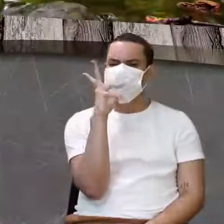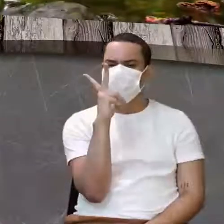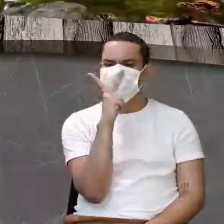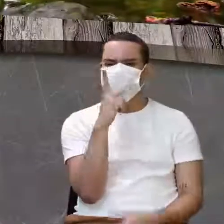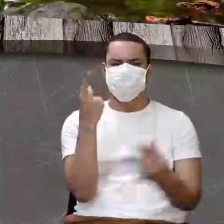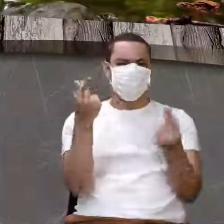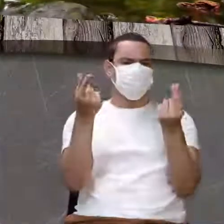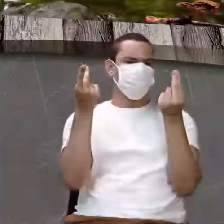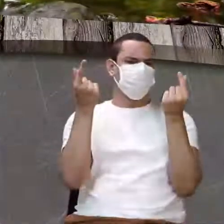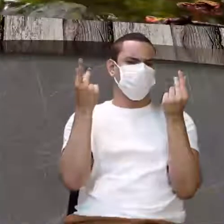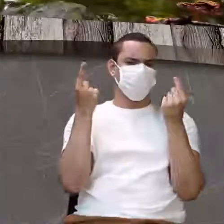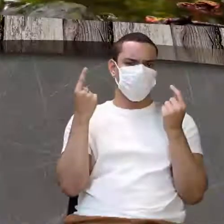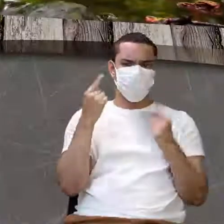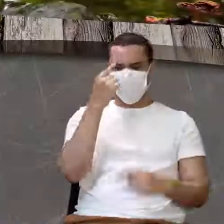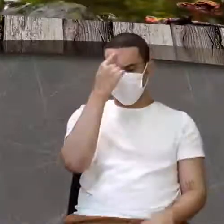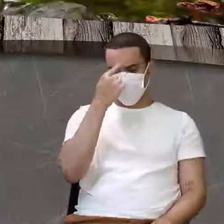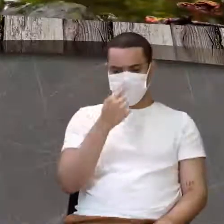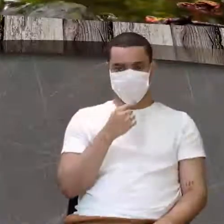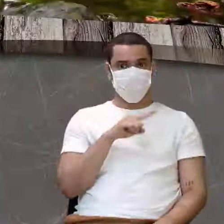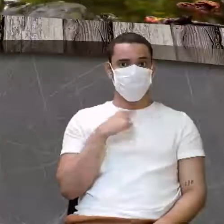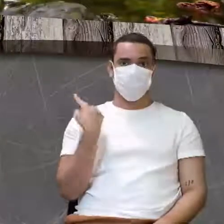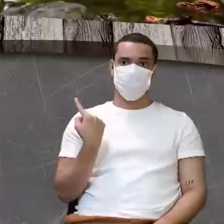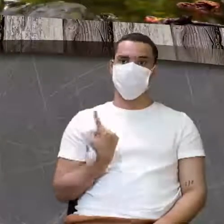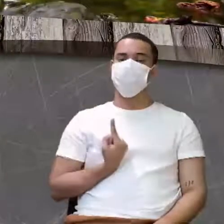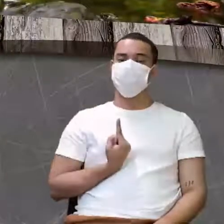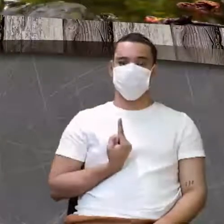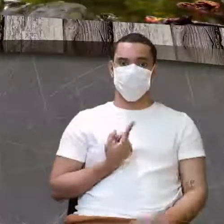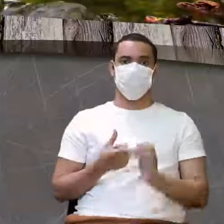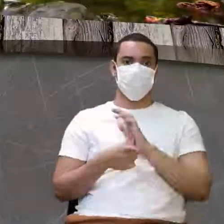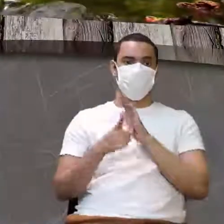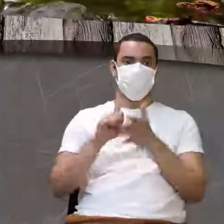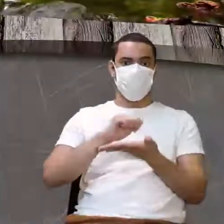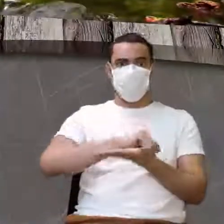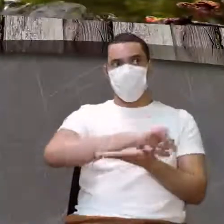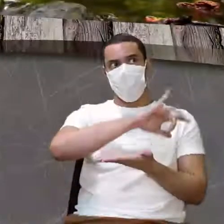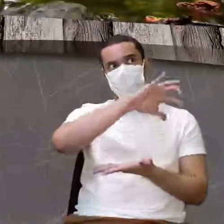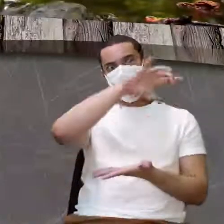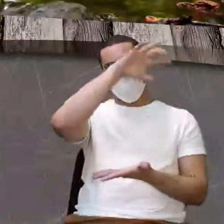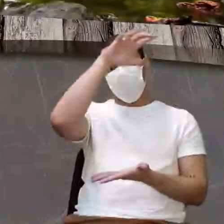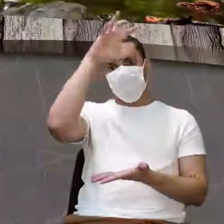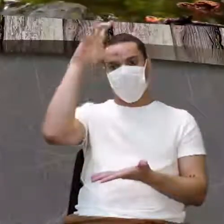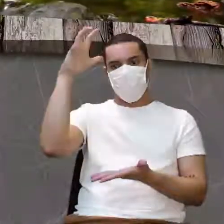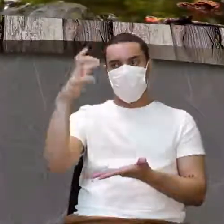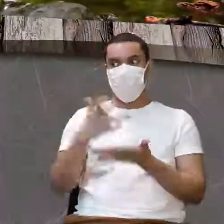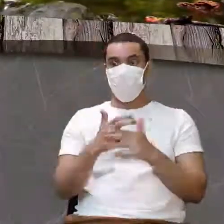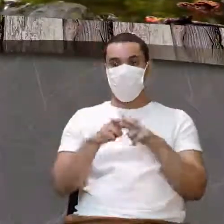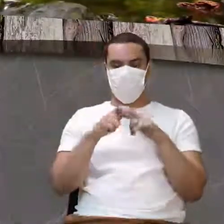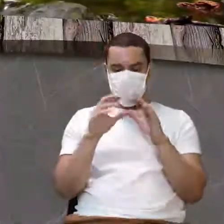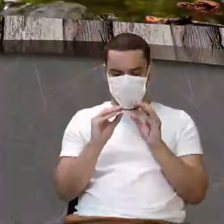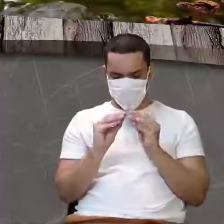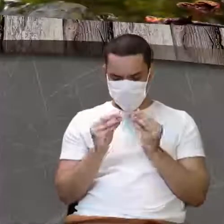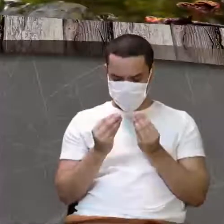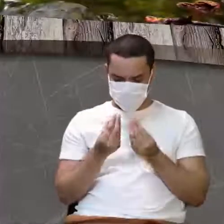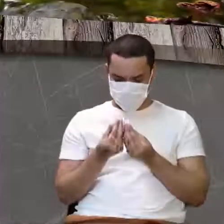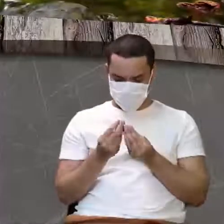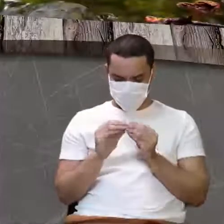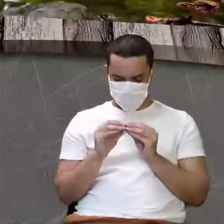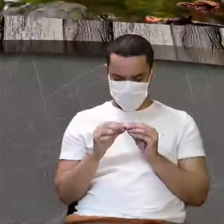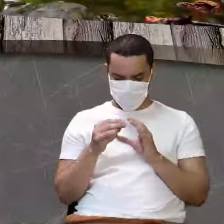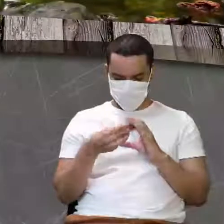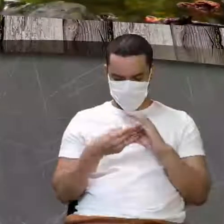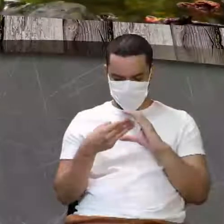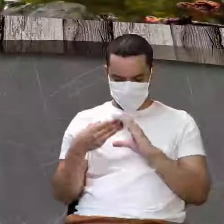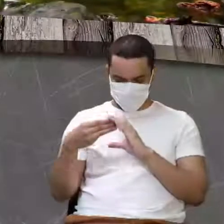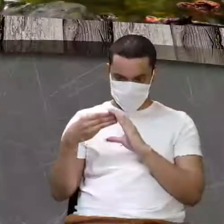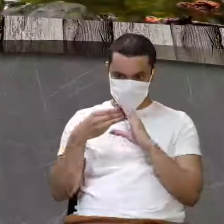essa espécime, né, esse indivíduo morreria antes de toda a sua estrutura ser